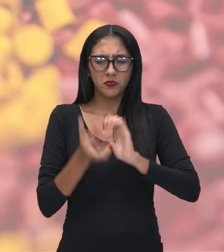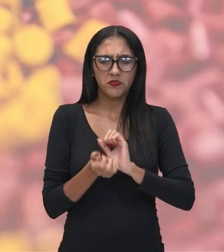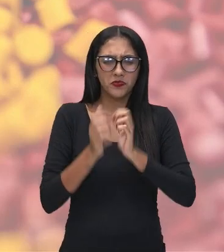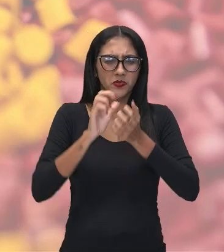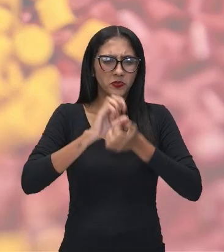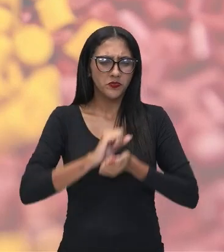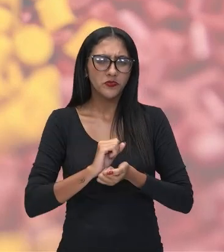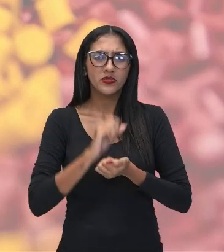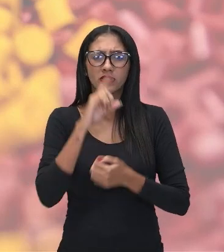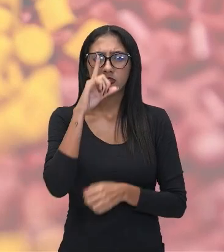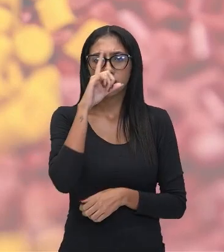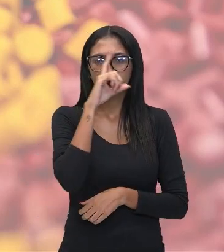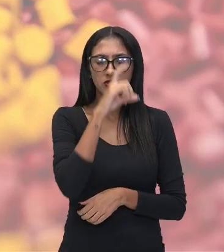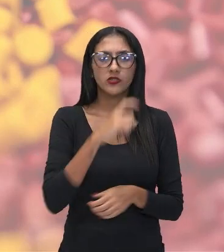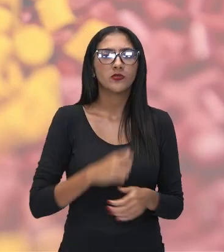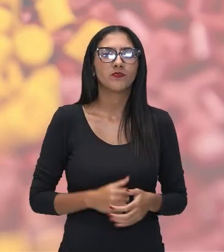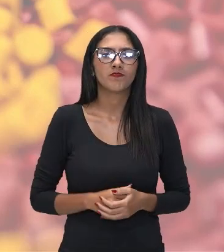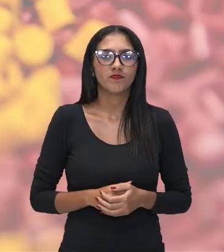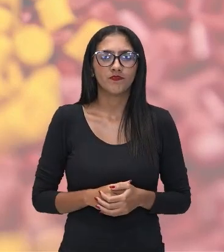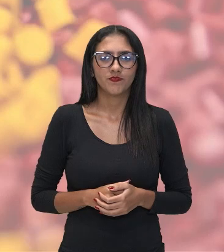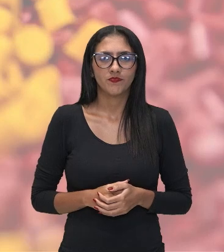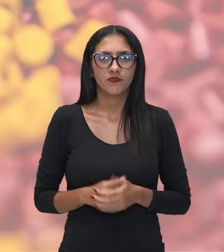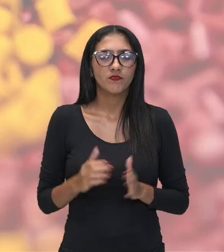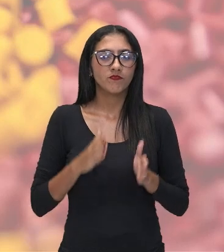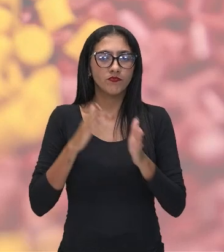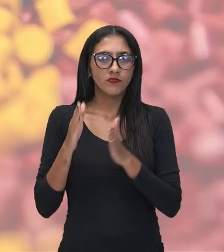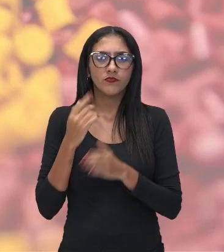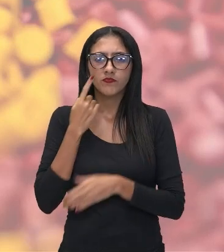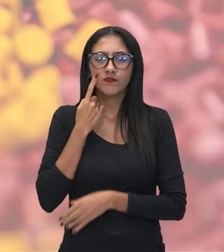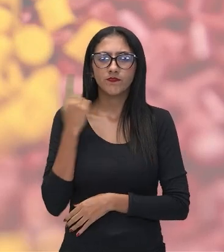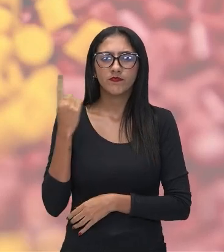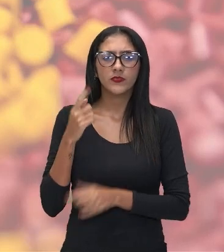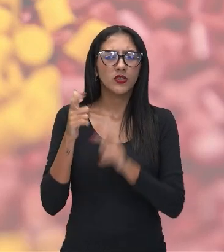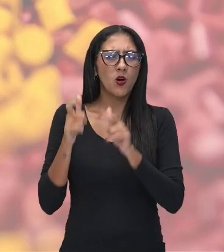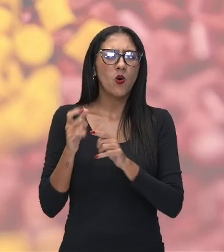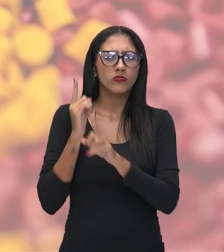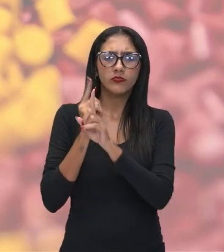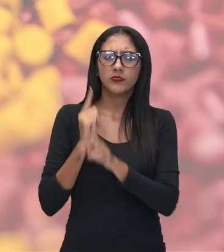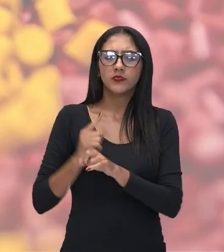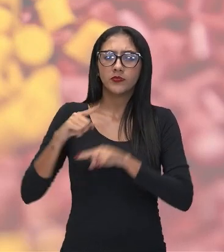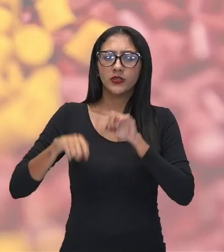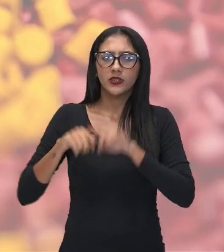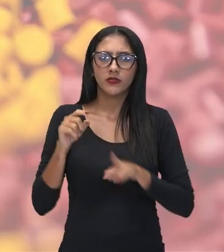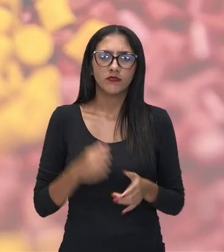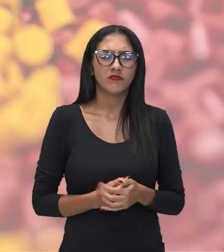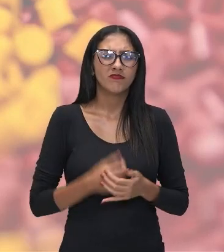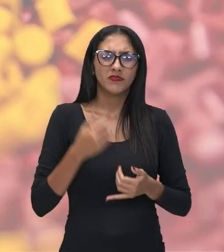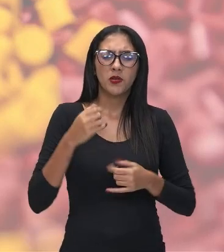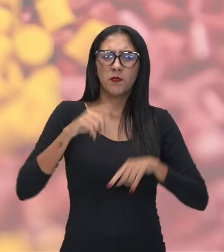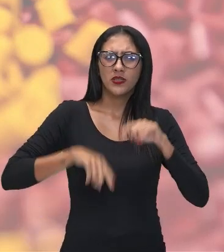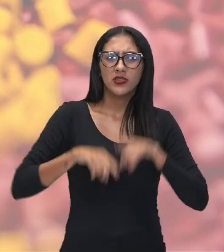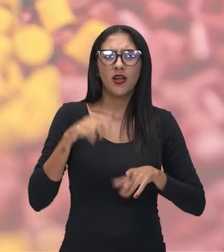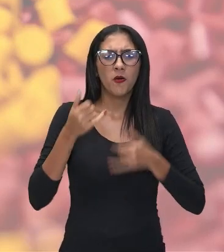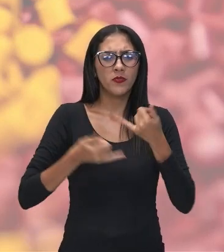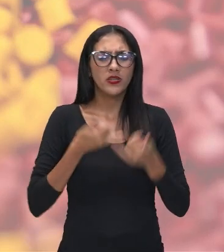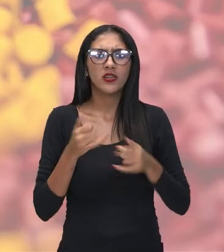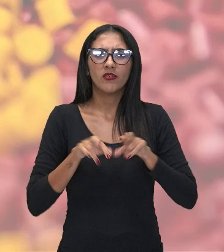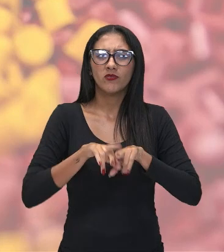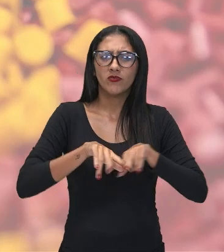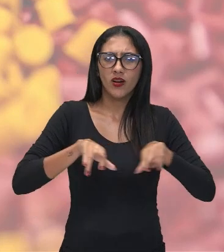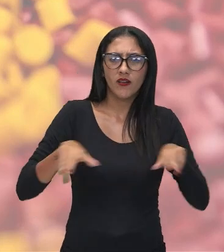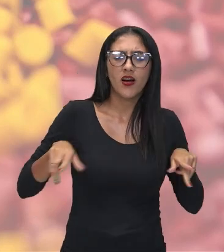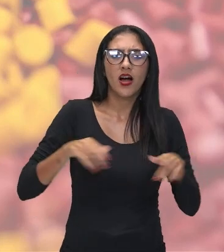constantes. E aonde eu posso encontrar o polietileno? Em brinquedos, em lenços, em cordas, em